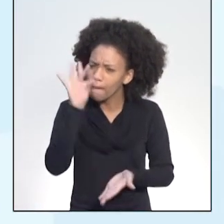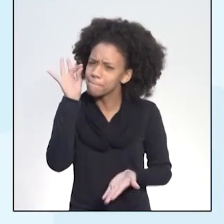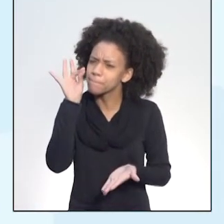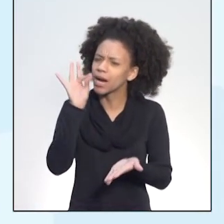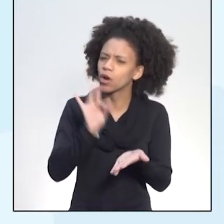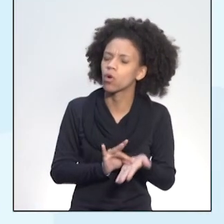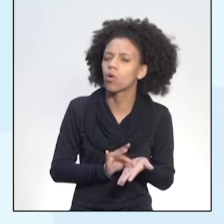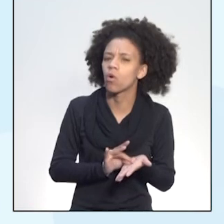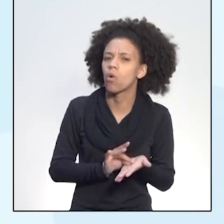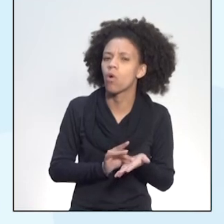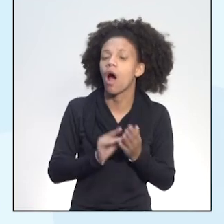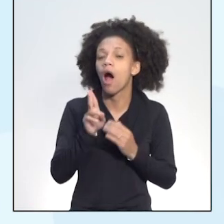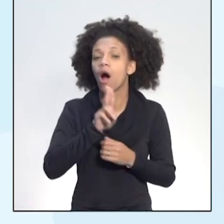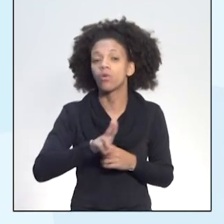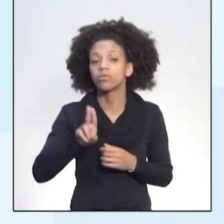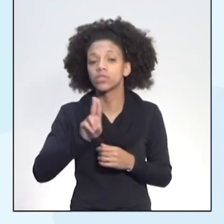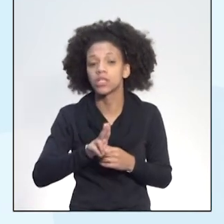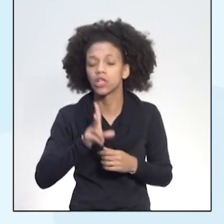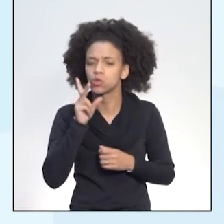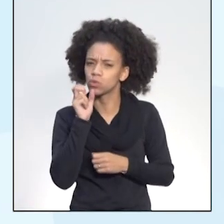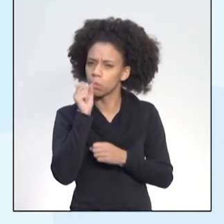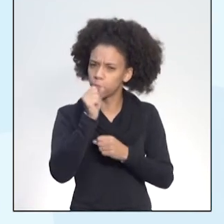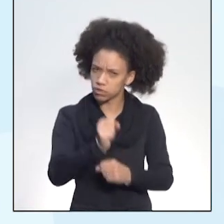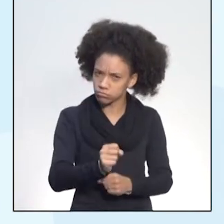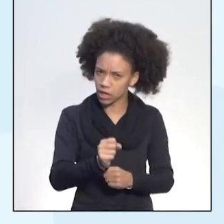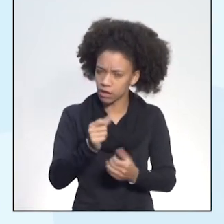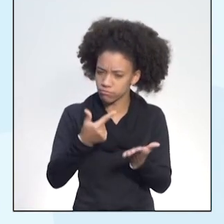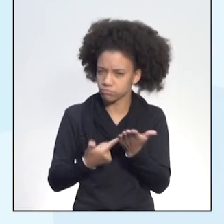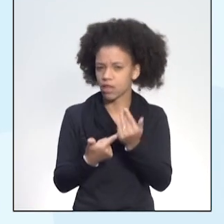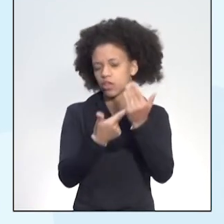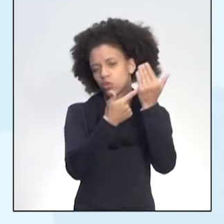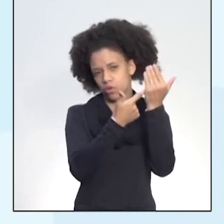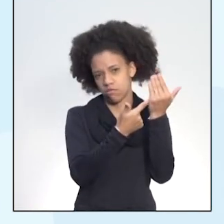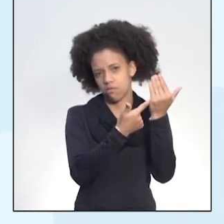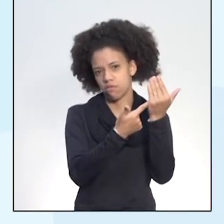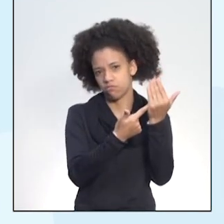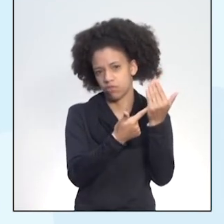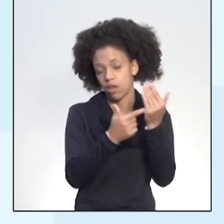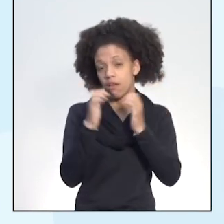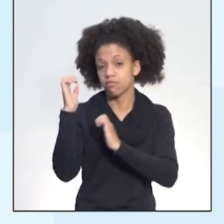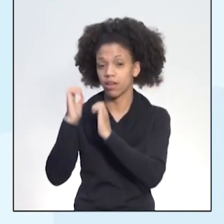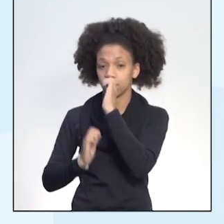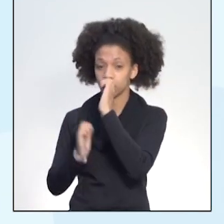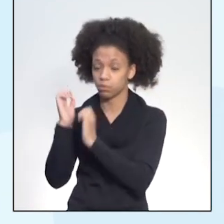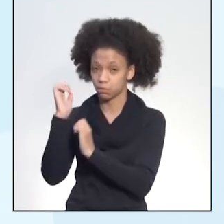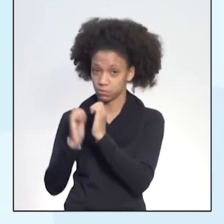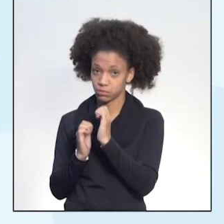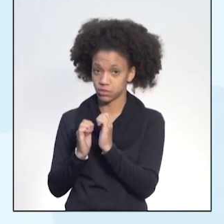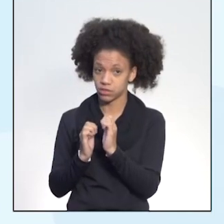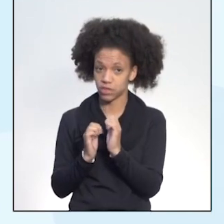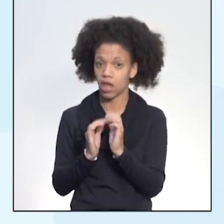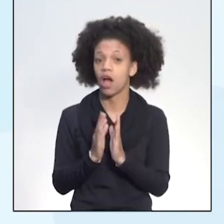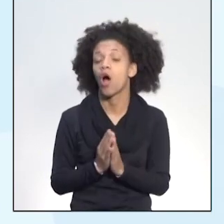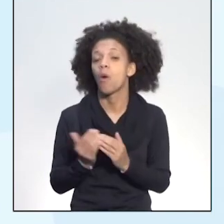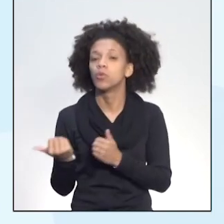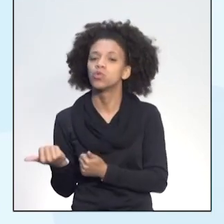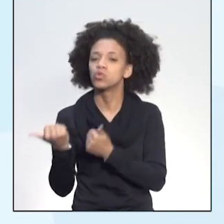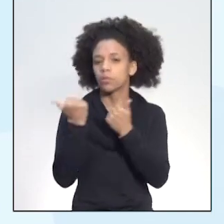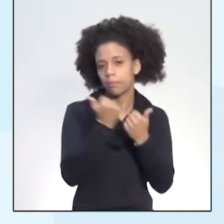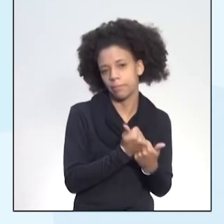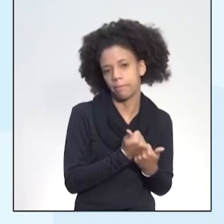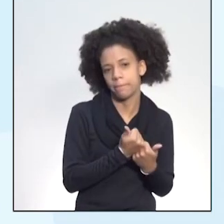a utilização do poder tecnológico da indústria como suporte